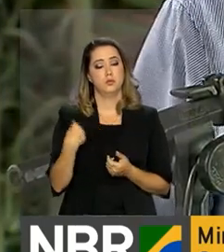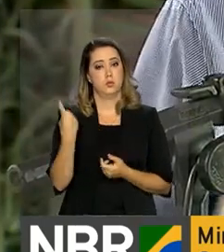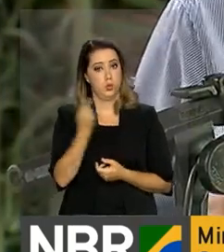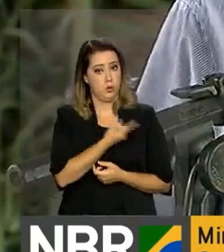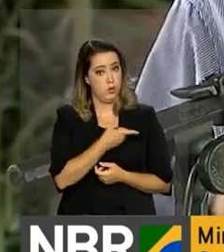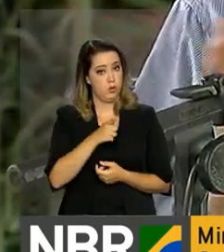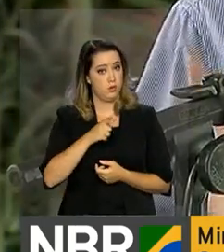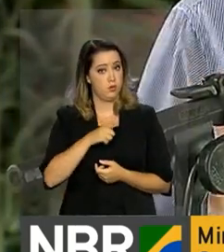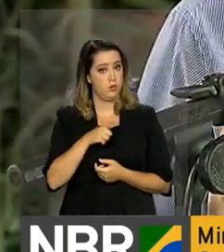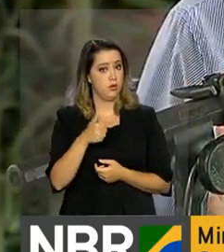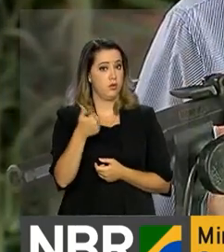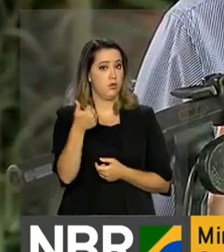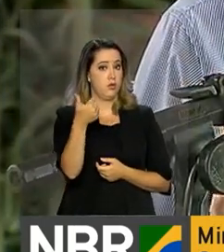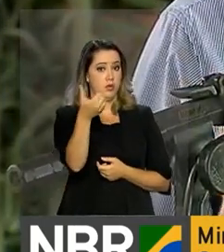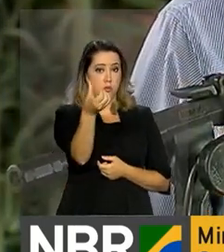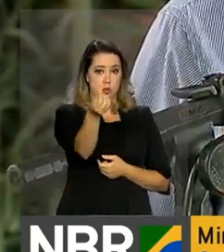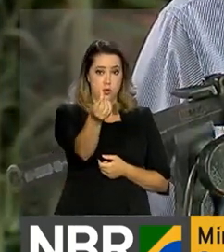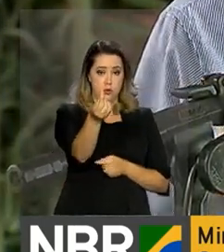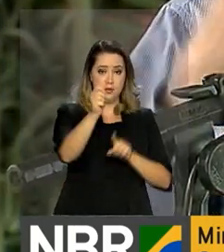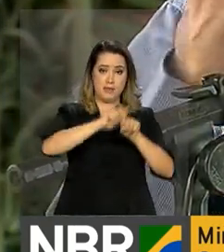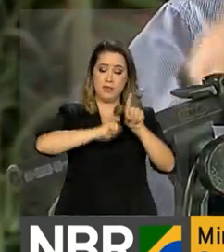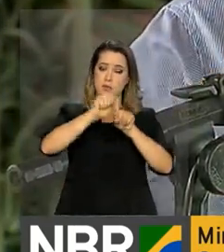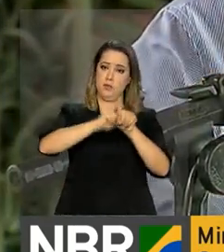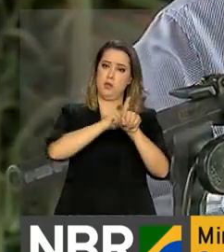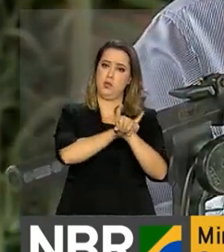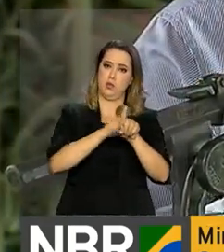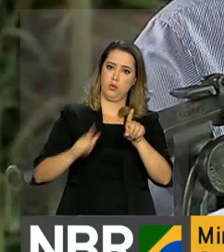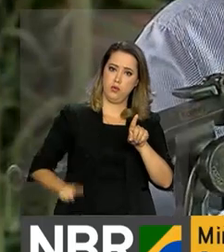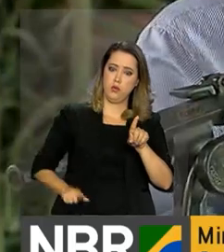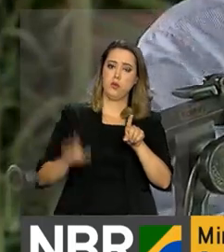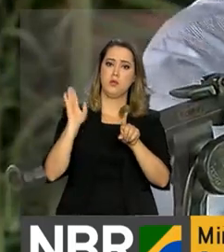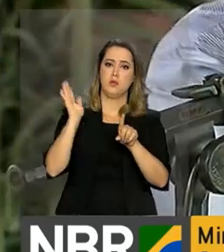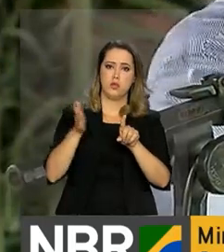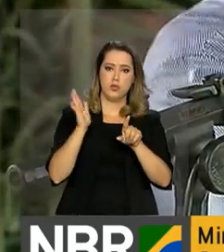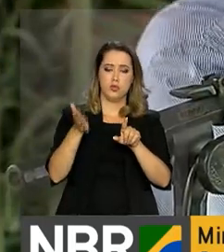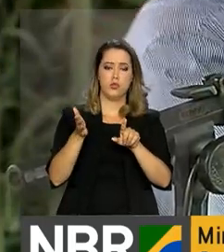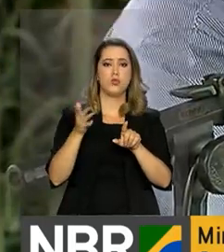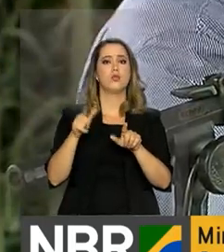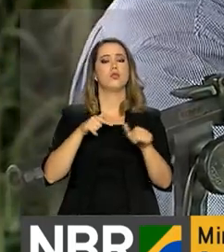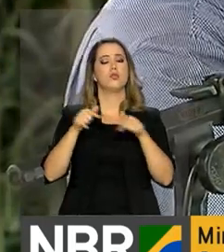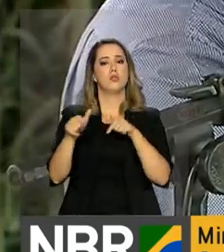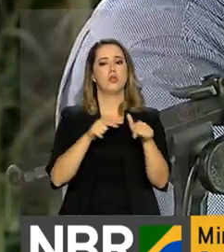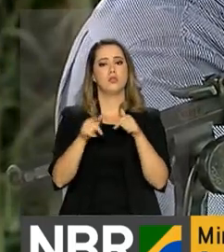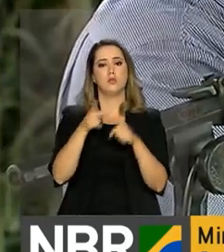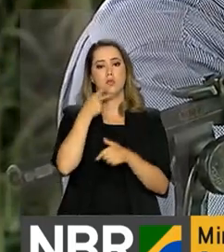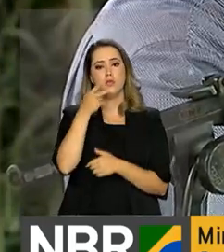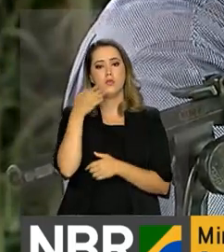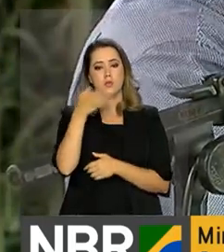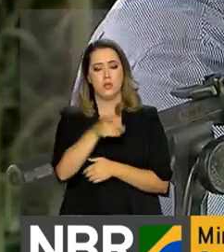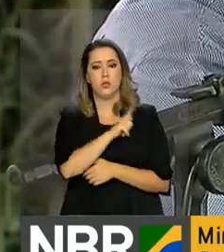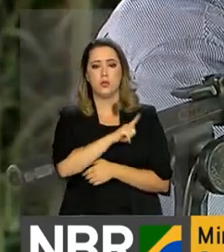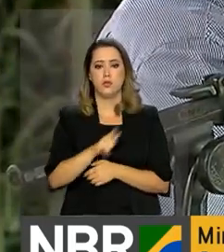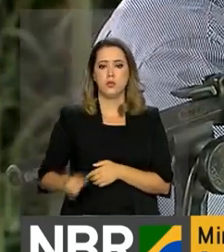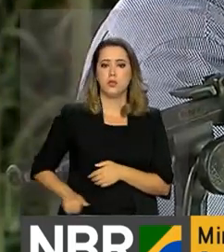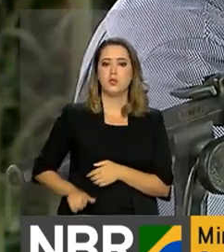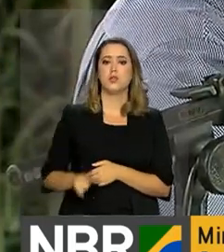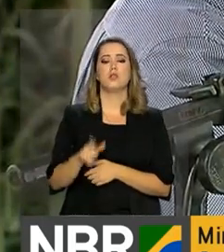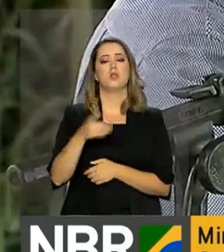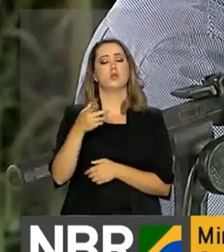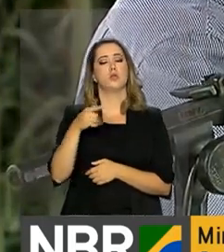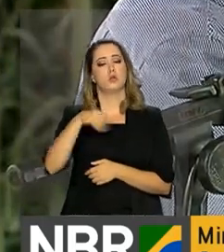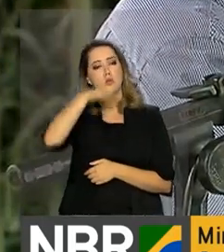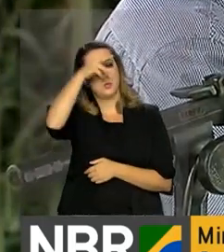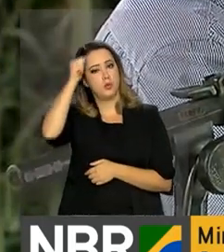nós temos 16 meses de governo. Mas fizemos, como aqui gentilmente relatou o governador Reinaldo